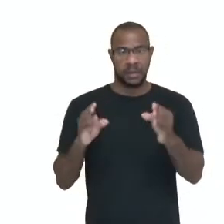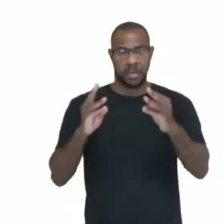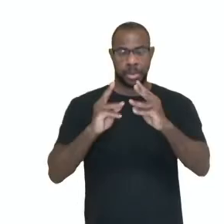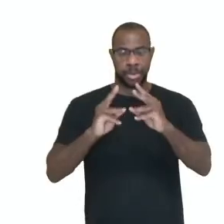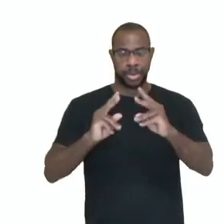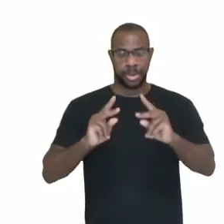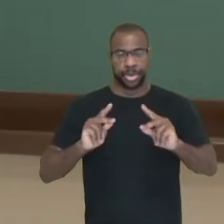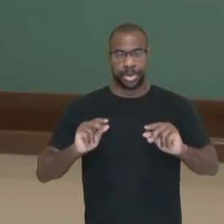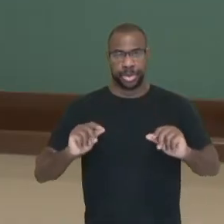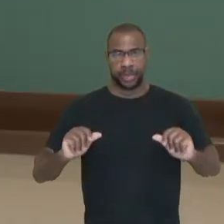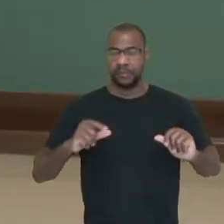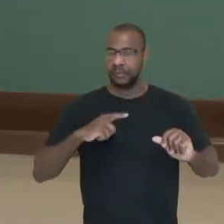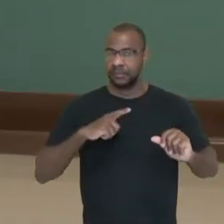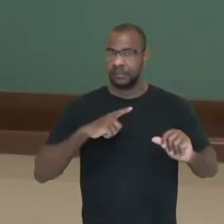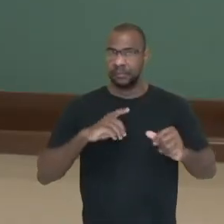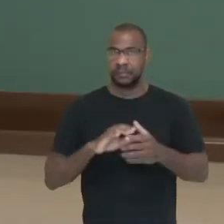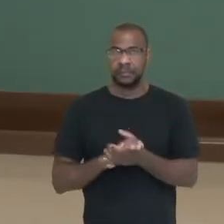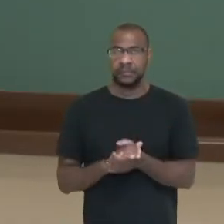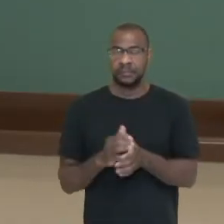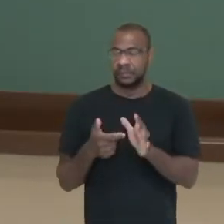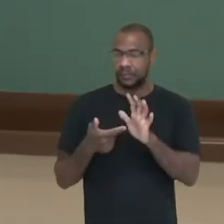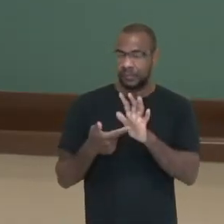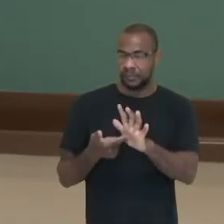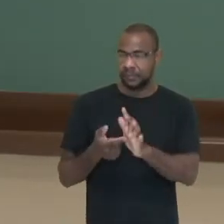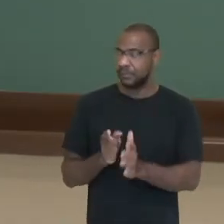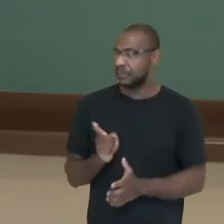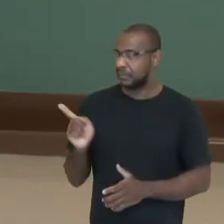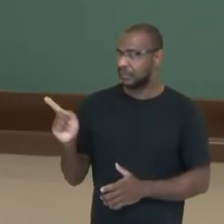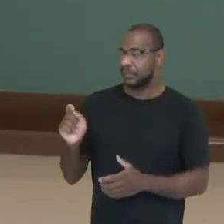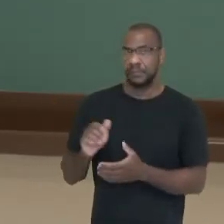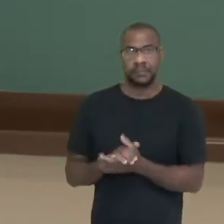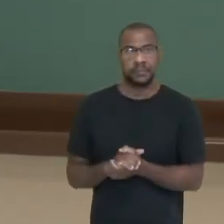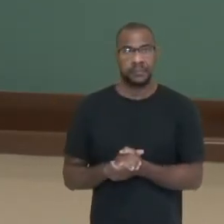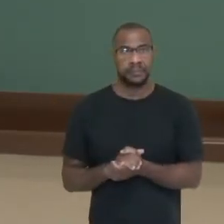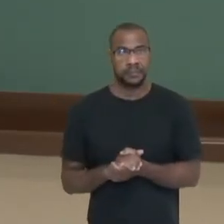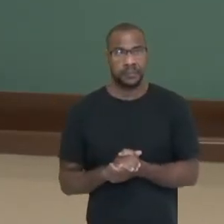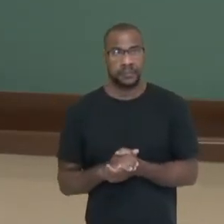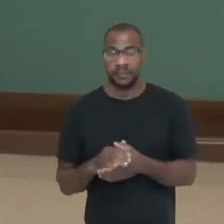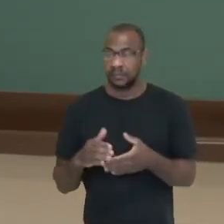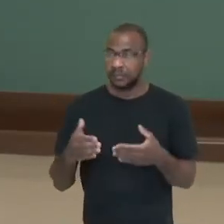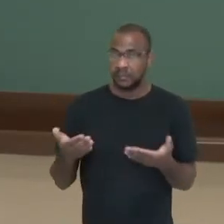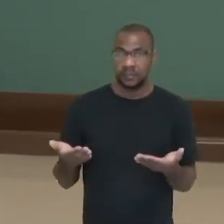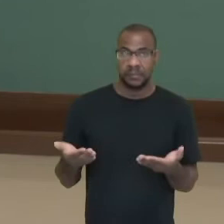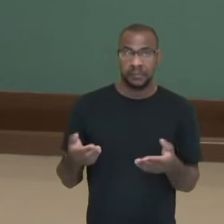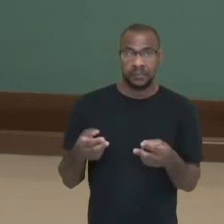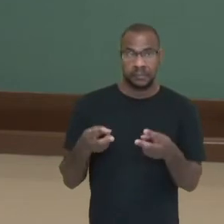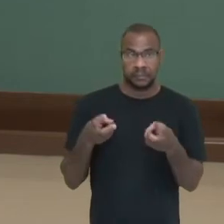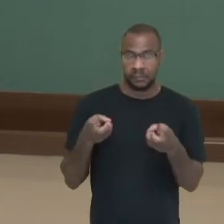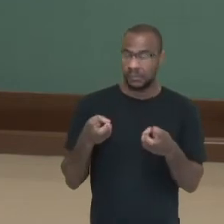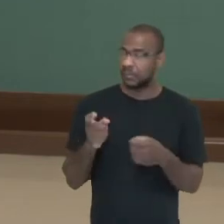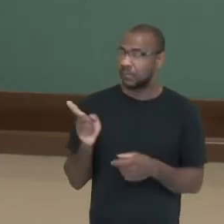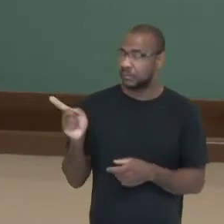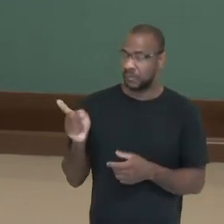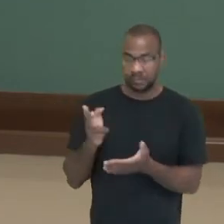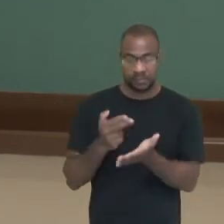a travessa. Parte da onda estacionada gerada no interior do forno é ilustrada na figura. Olhe bem essa figurinha.